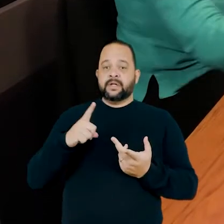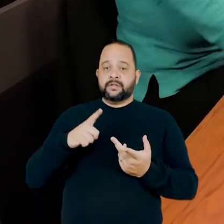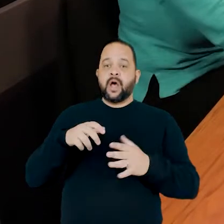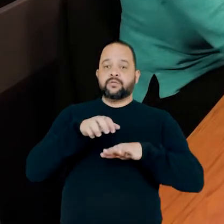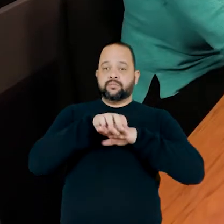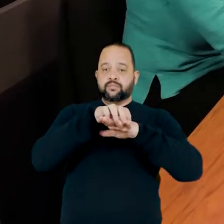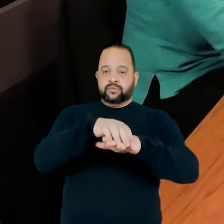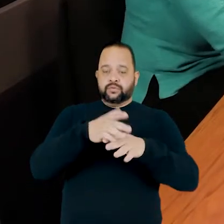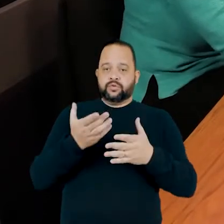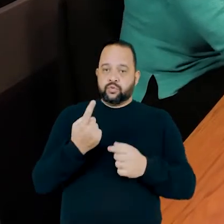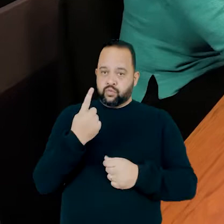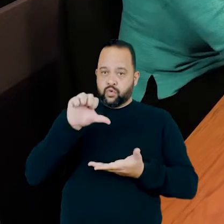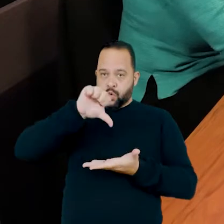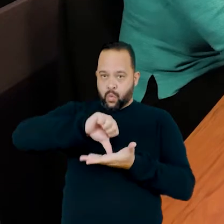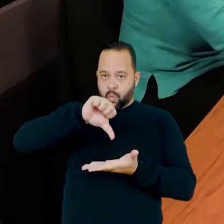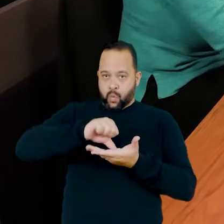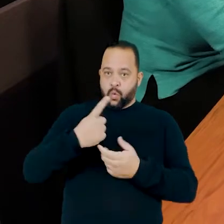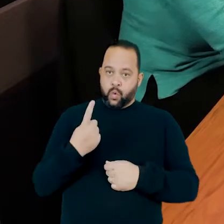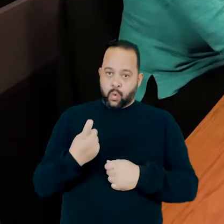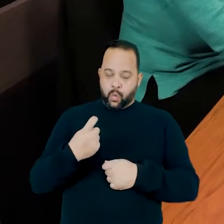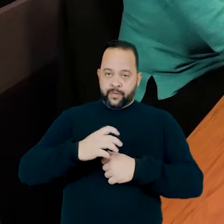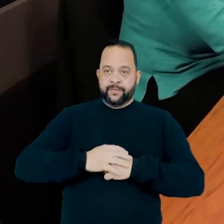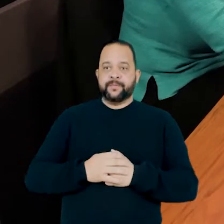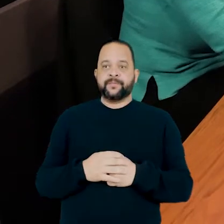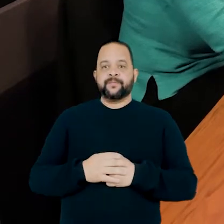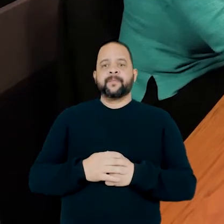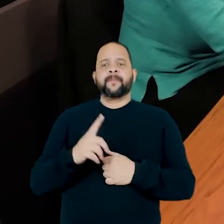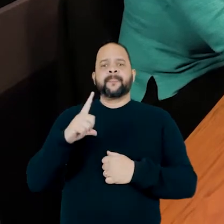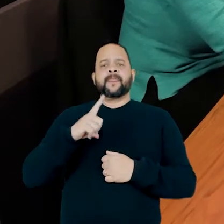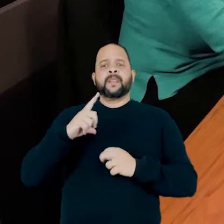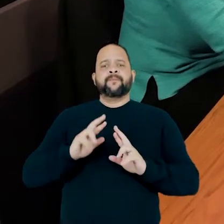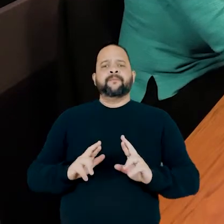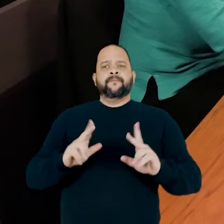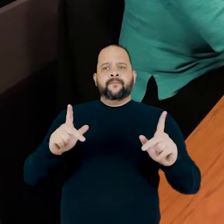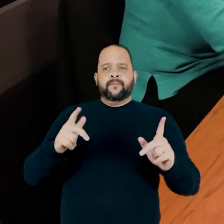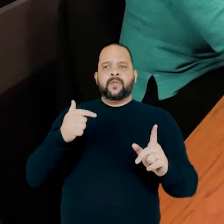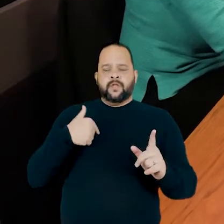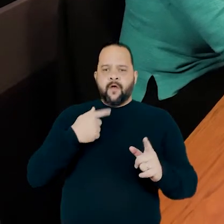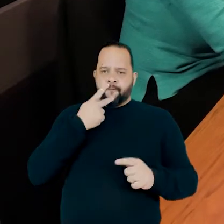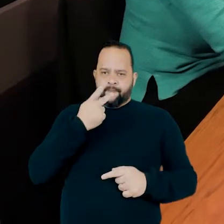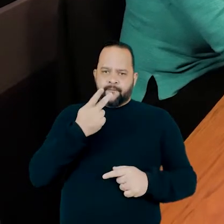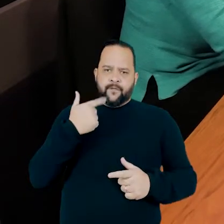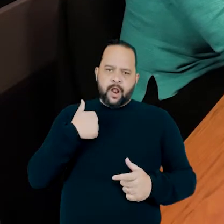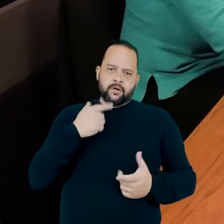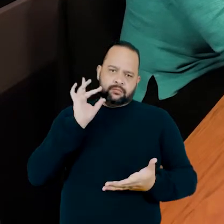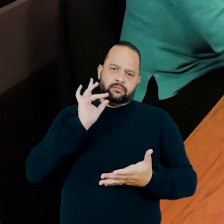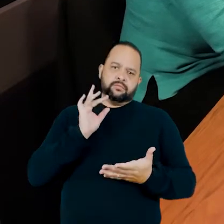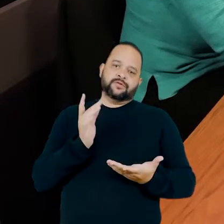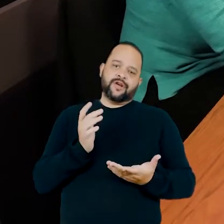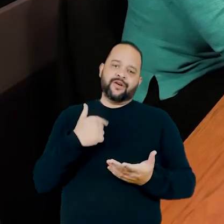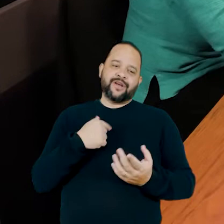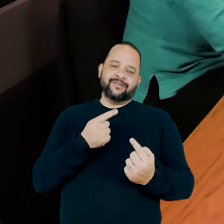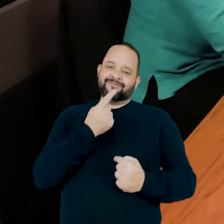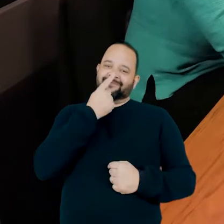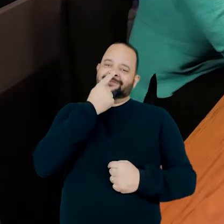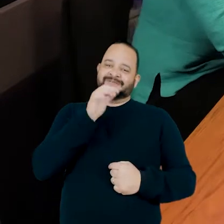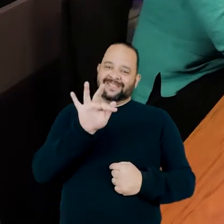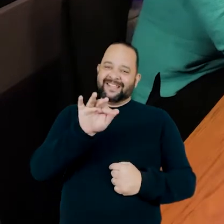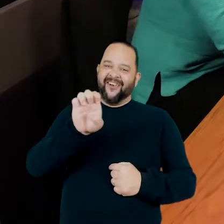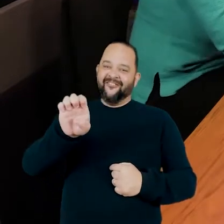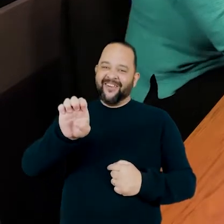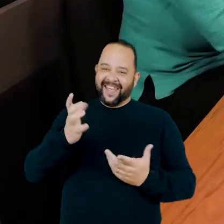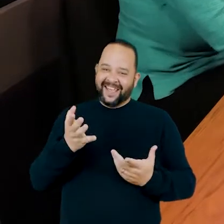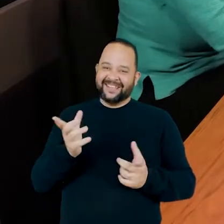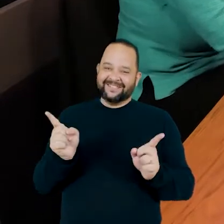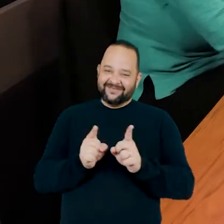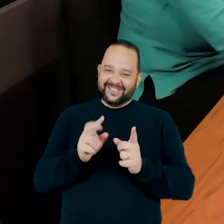fazer a distribuição pros nossos parceiros. E tem diferença, sendo muito honesto, tá bom, Fê? Já chamo de Fê porque pega intimidade